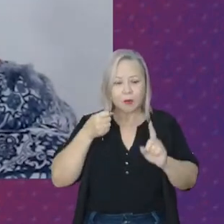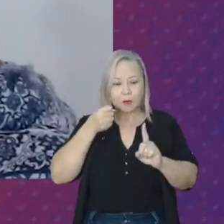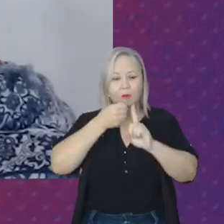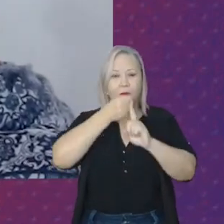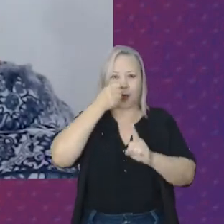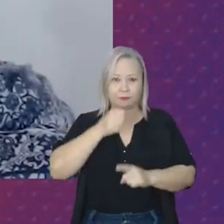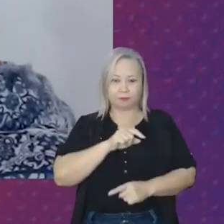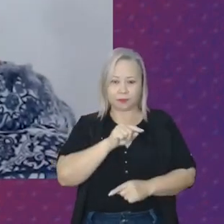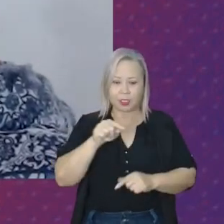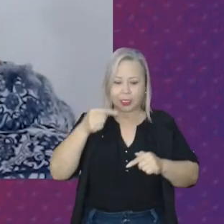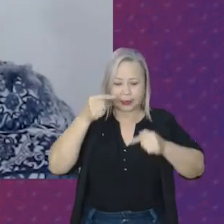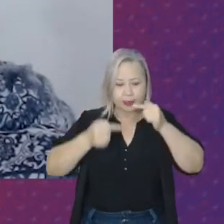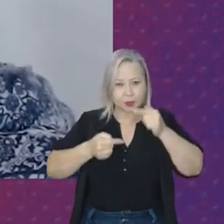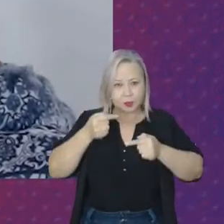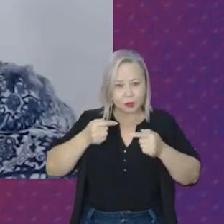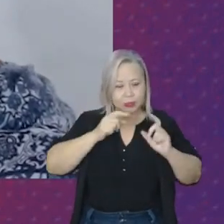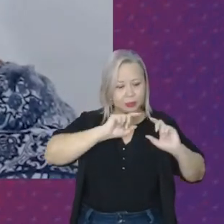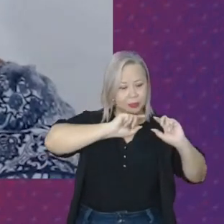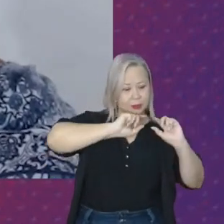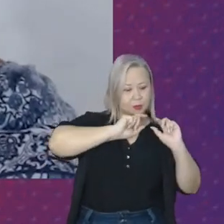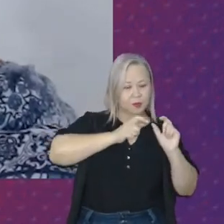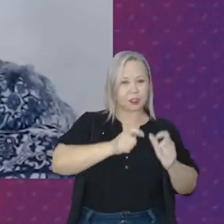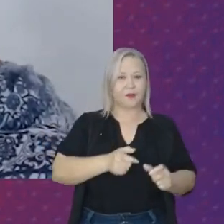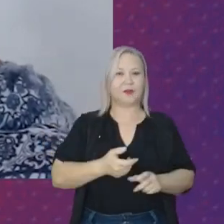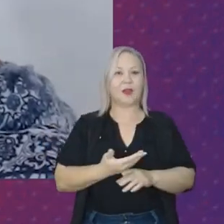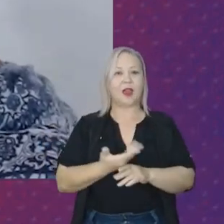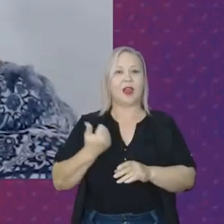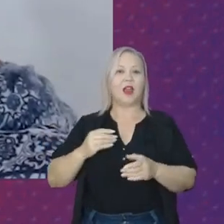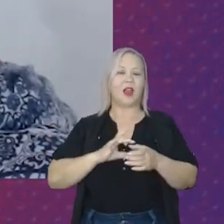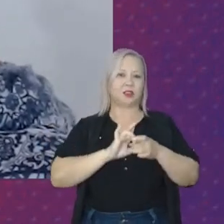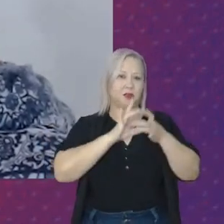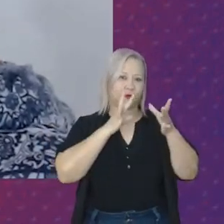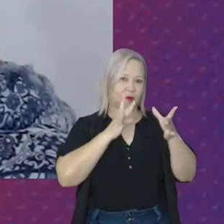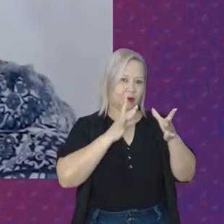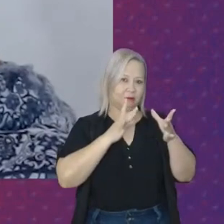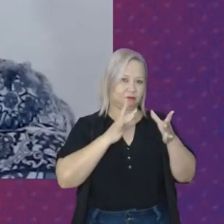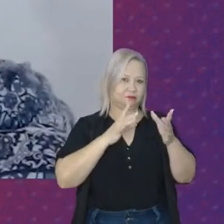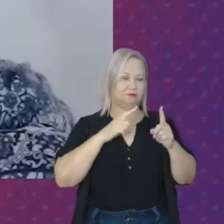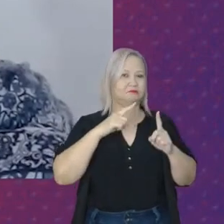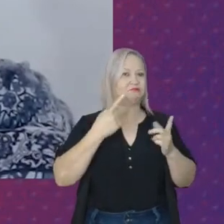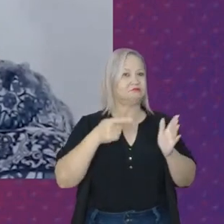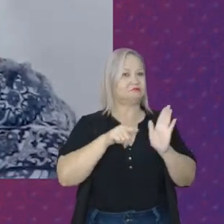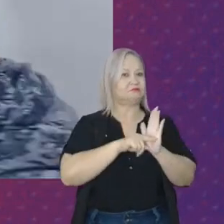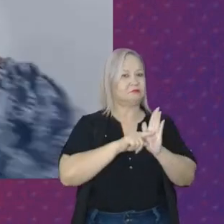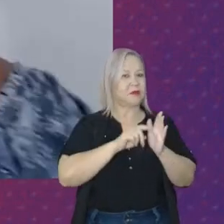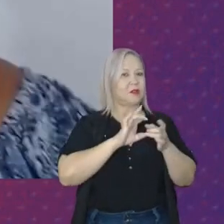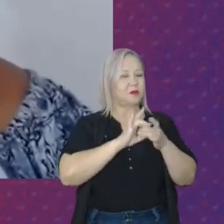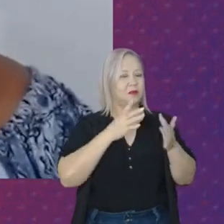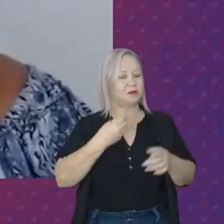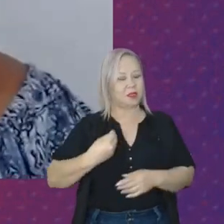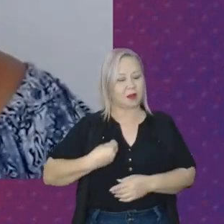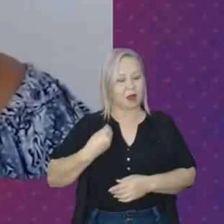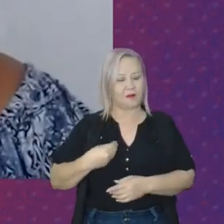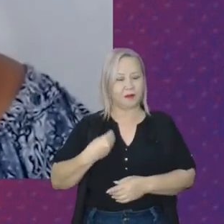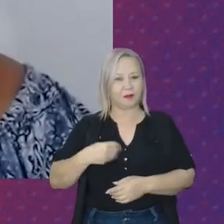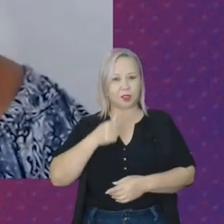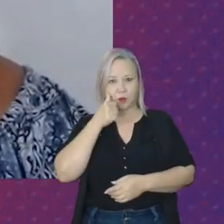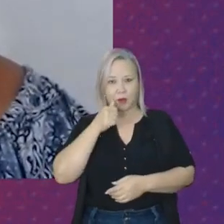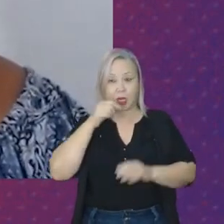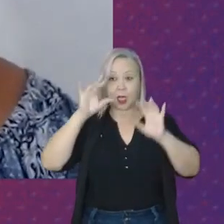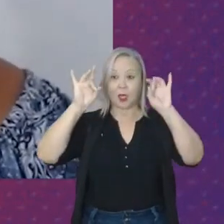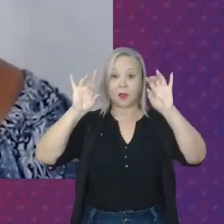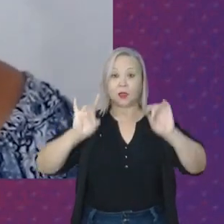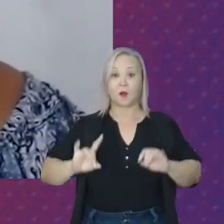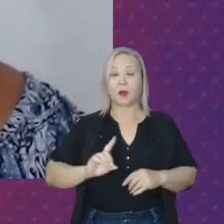que essas políticas conservadoras, antidemocráticas, têm na vida das mulheres. Em especial, na